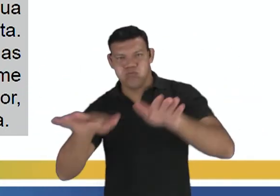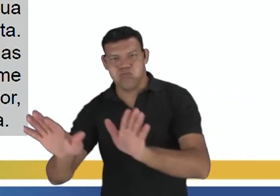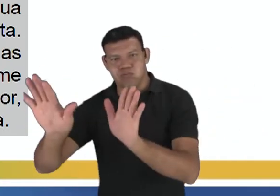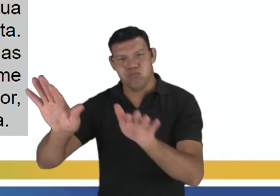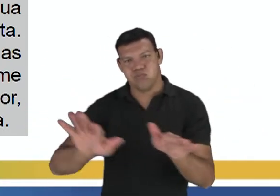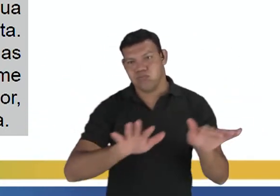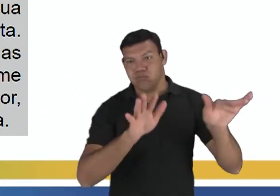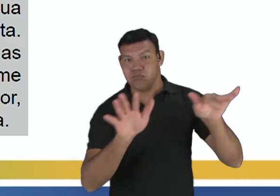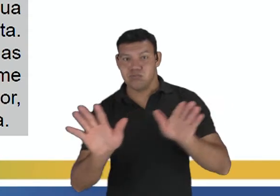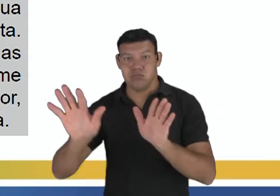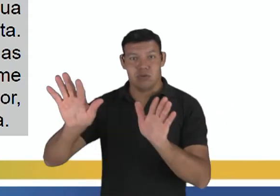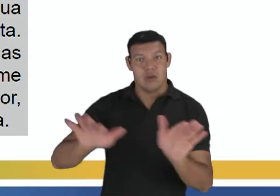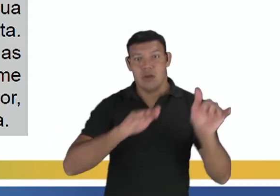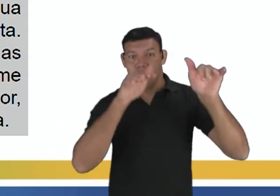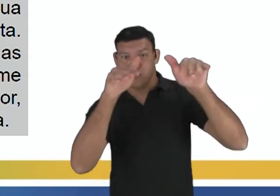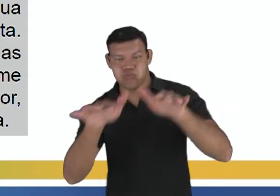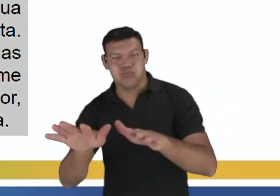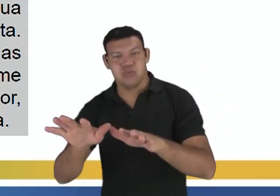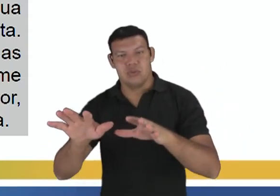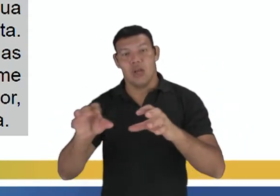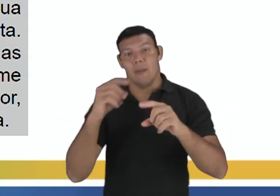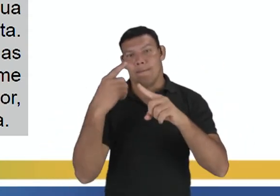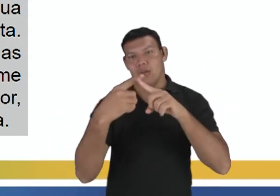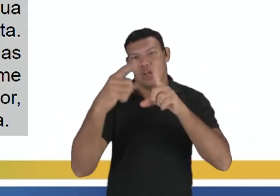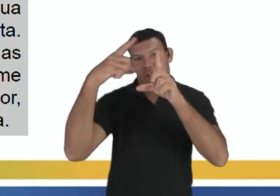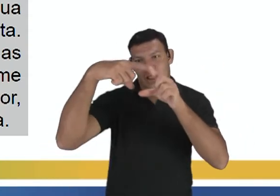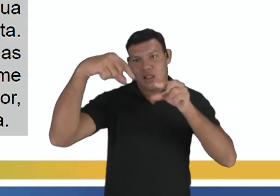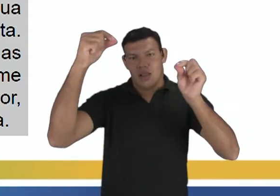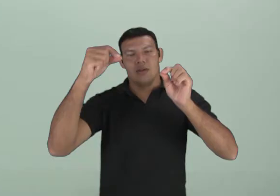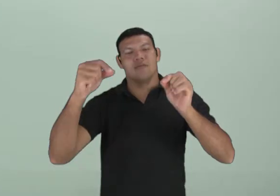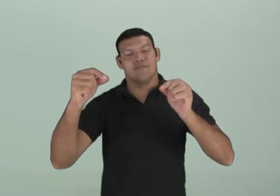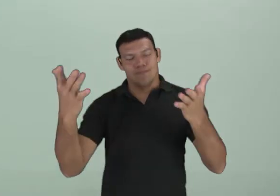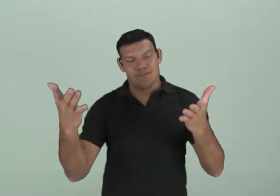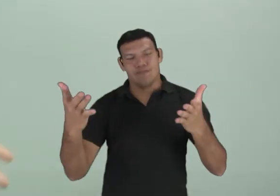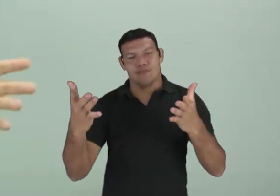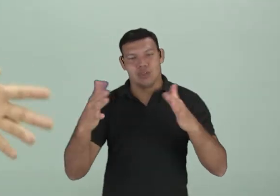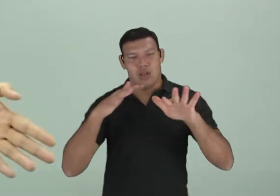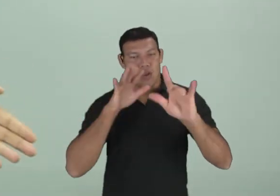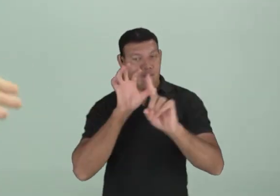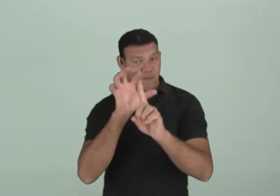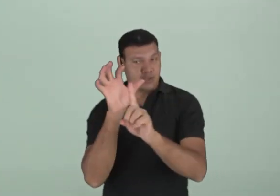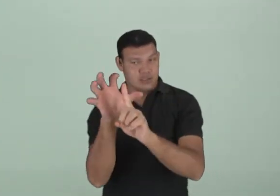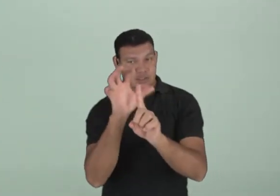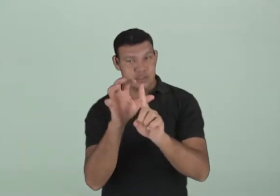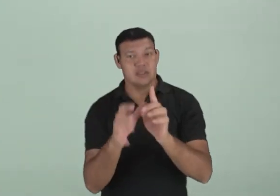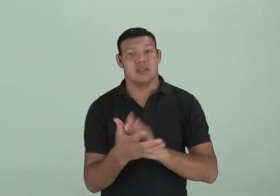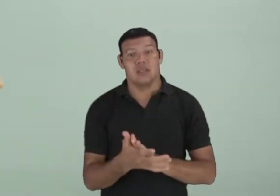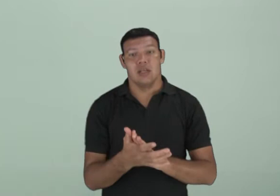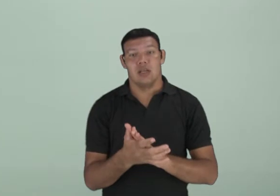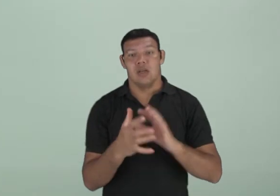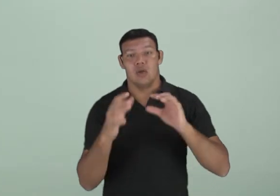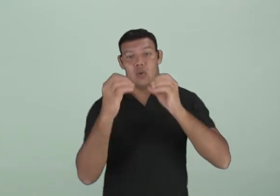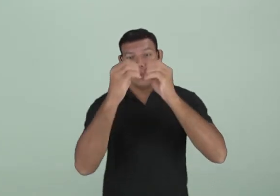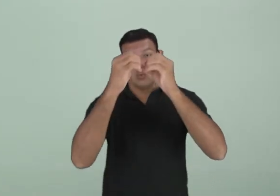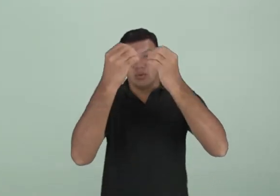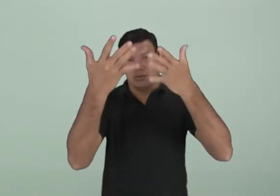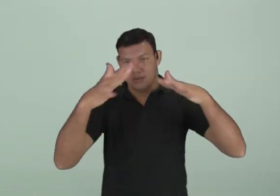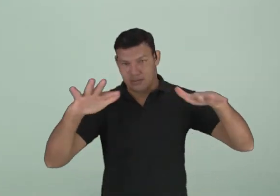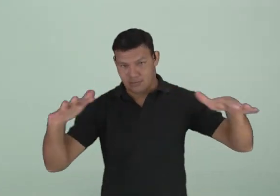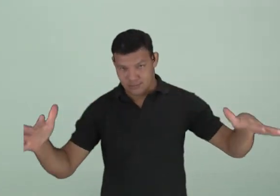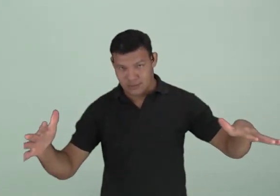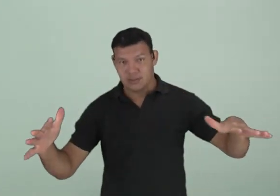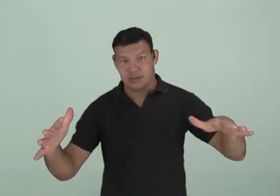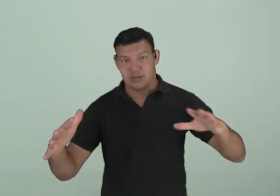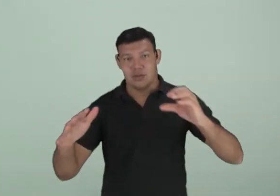maré alta, porque ele está sendo atraído diretamente pela força gravitacional da Lua, tá? O oceano que está do lado oposto, que não